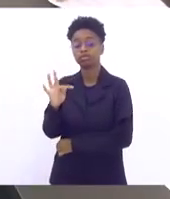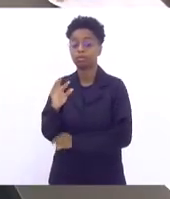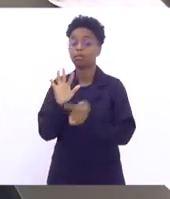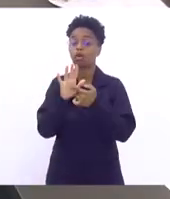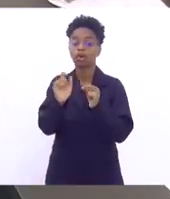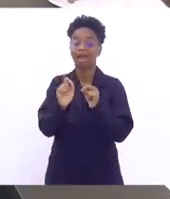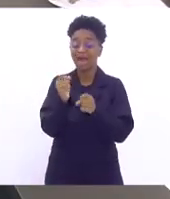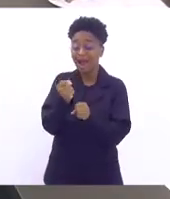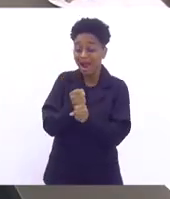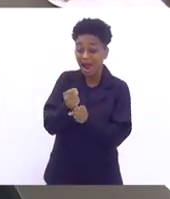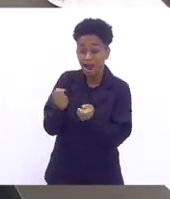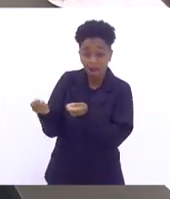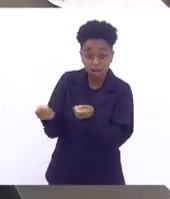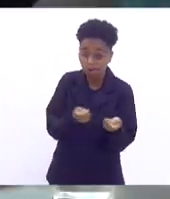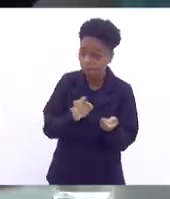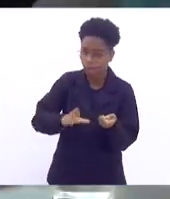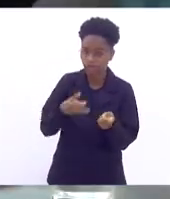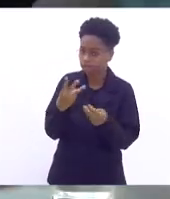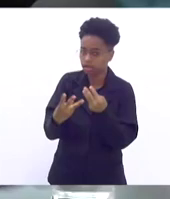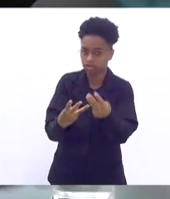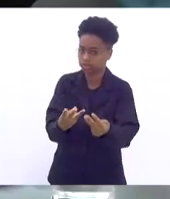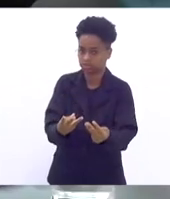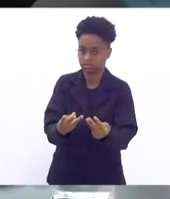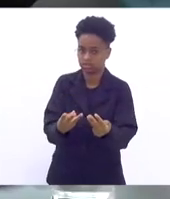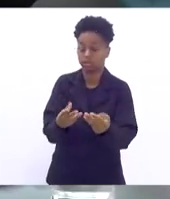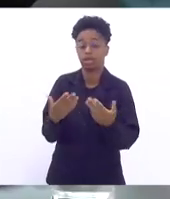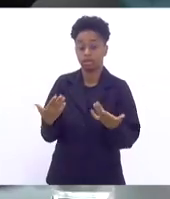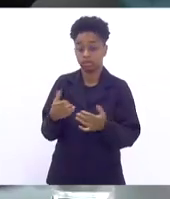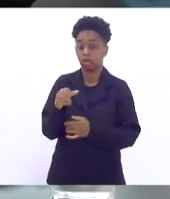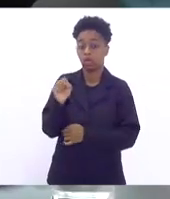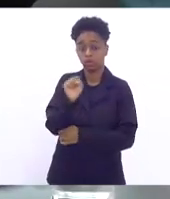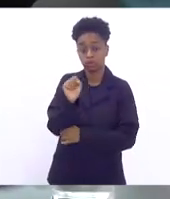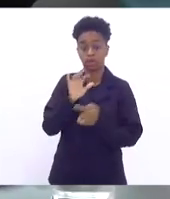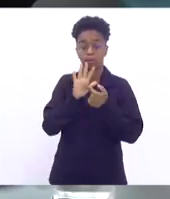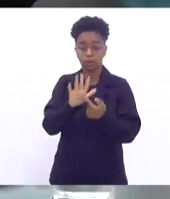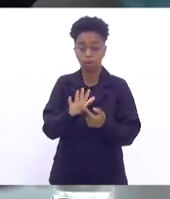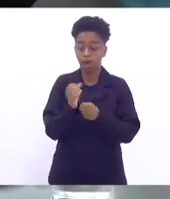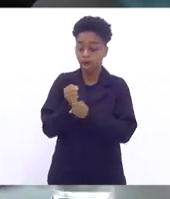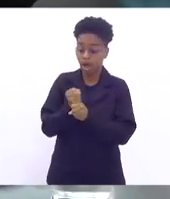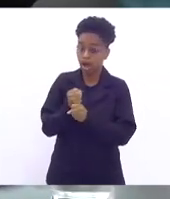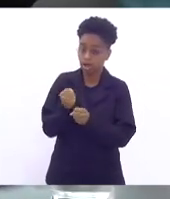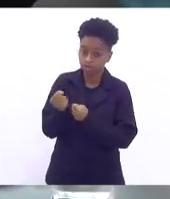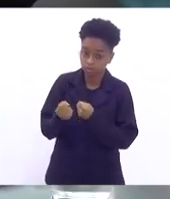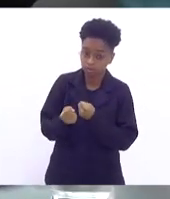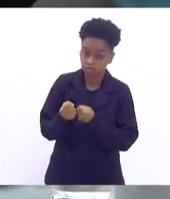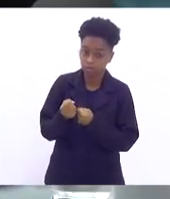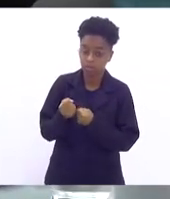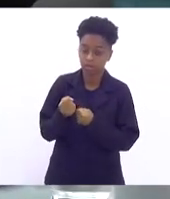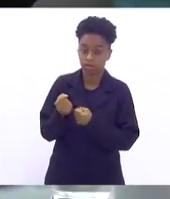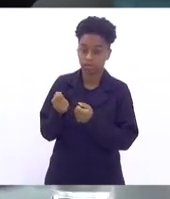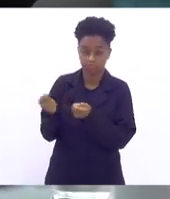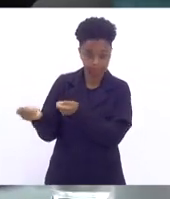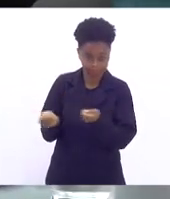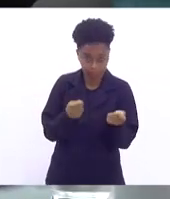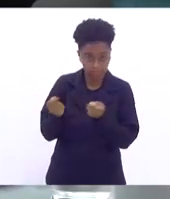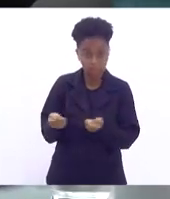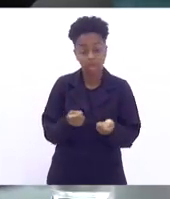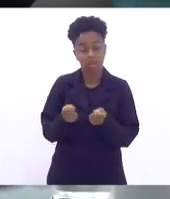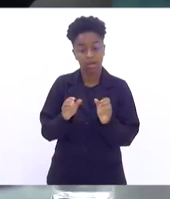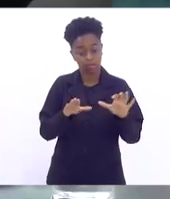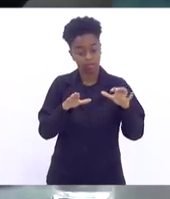trimestral a oitavo diz anualmente as frentes parlamentares aí tá a resolução